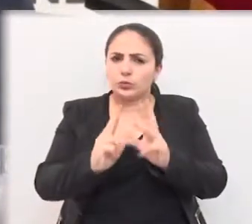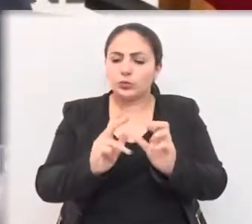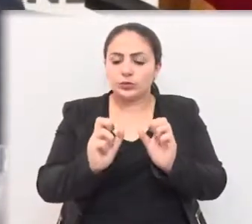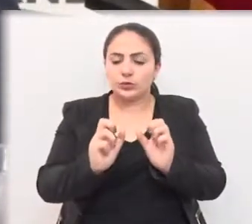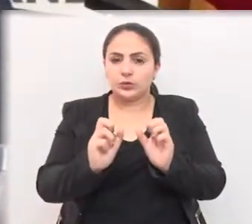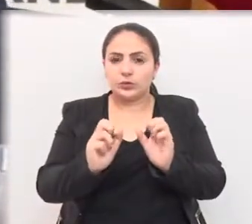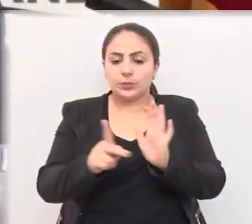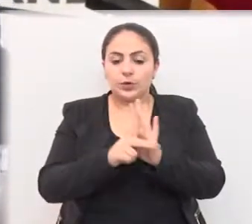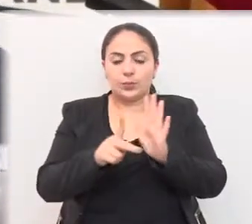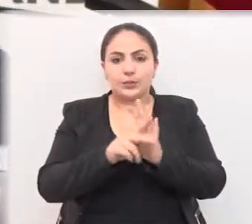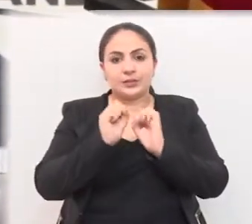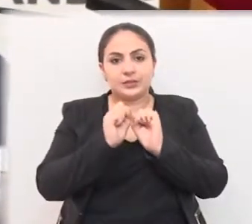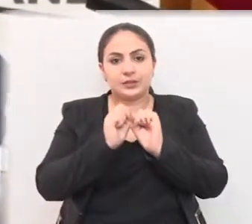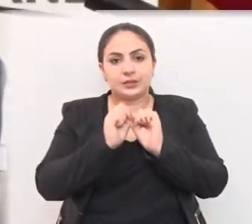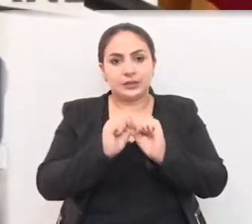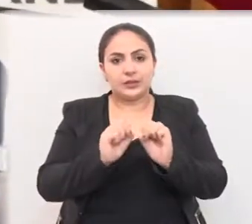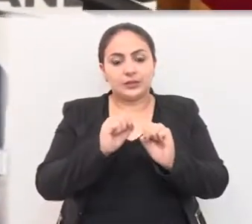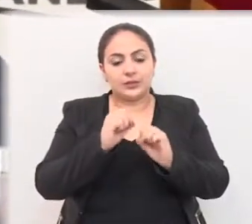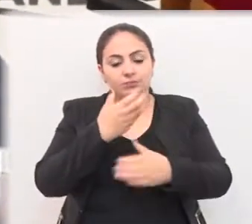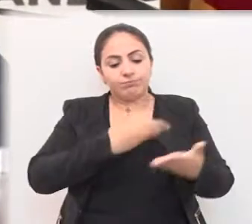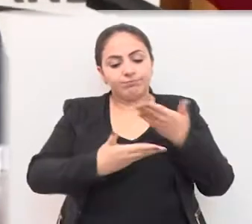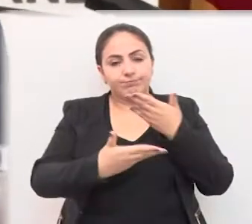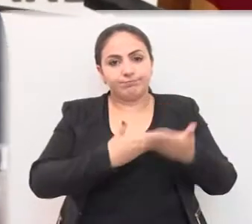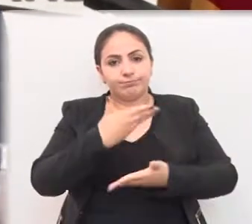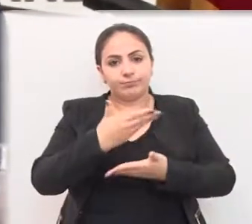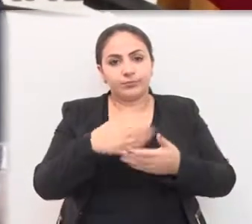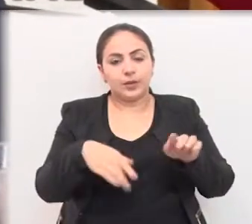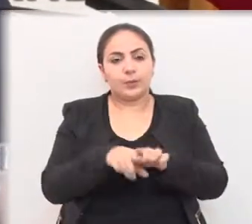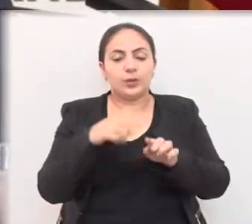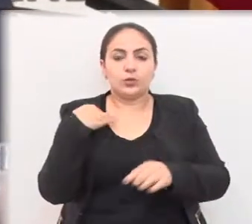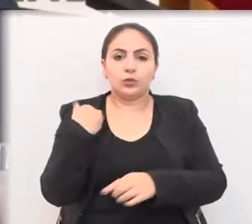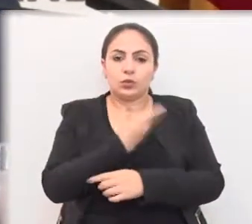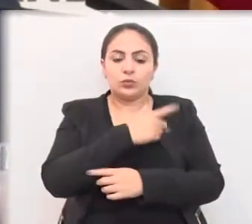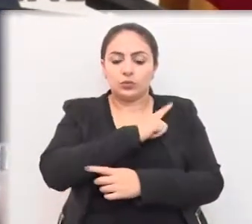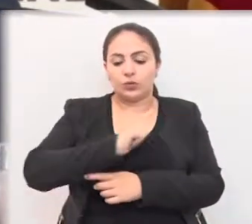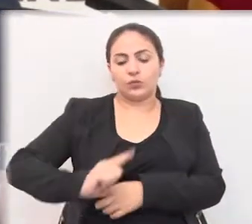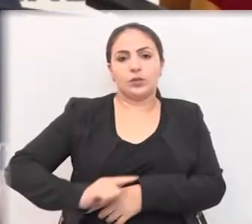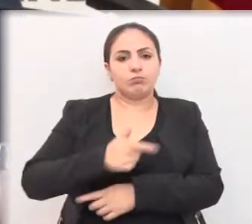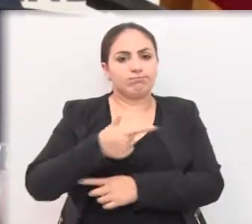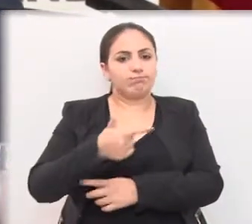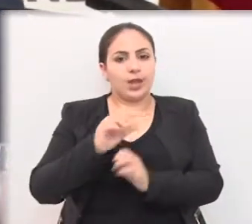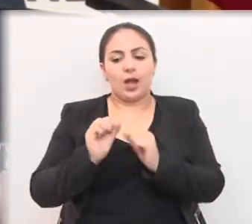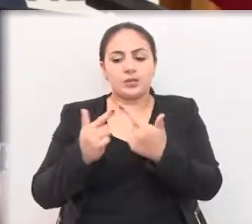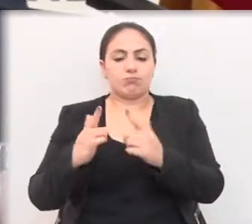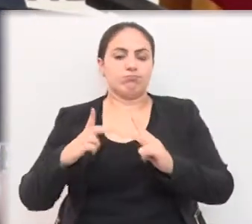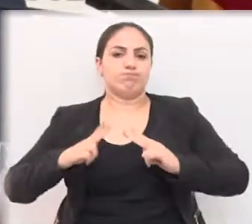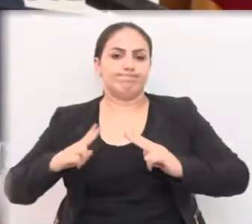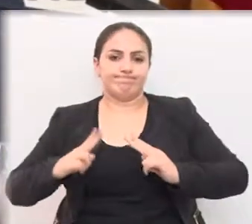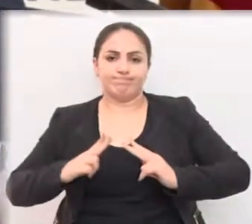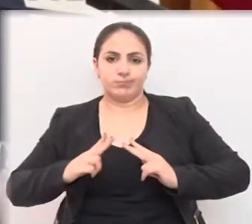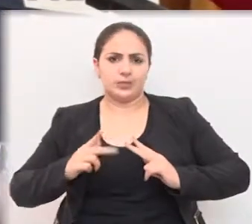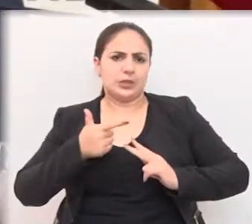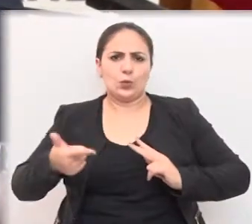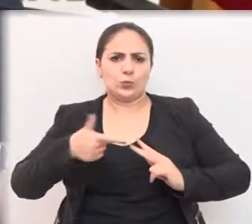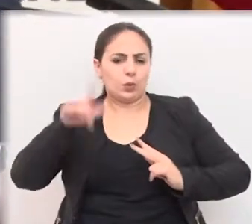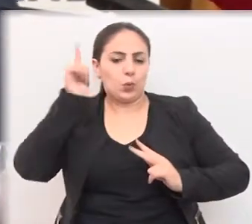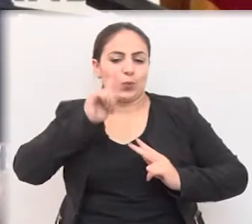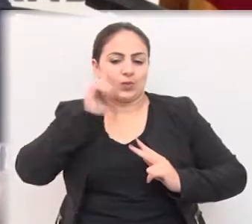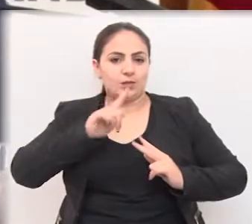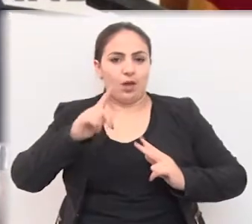para todas as secretarias que interagiram nesse processo. No nosso governo não existe ação individual, não